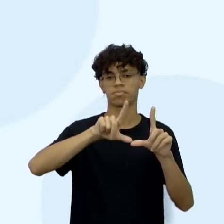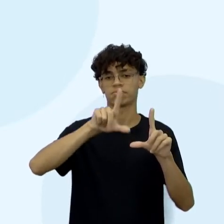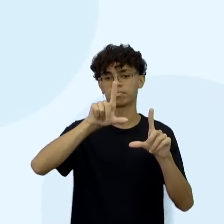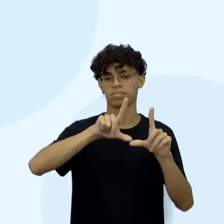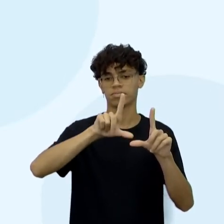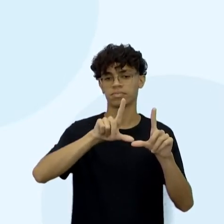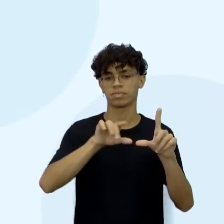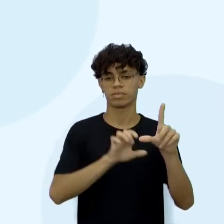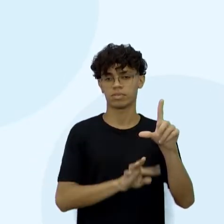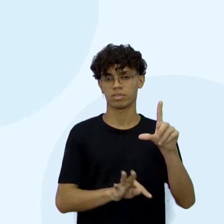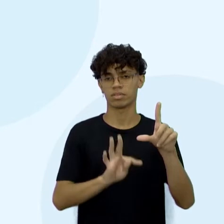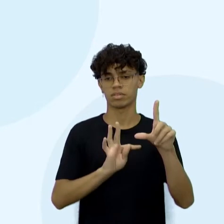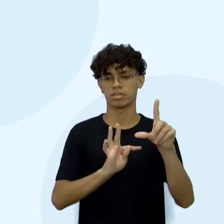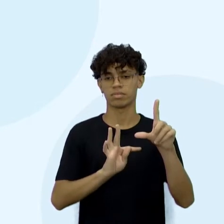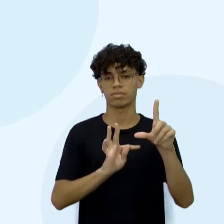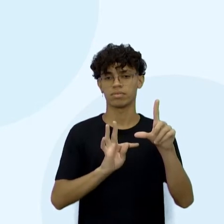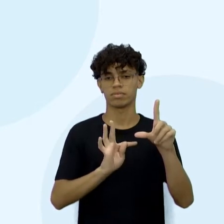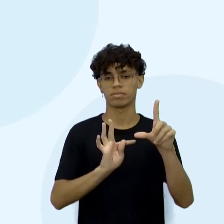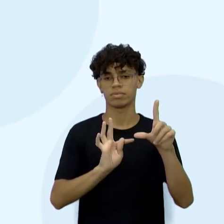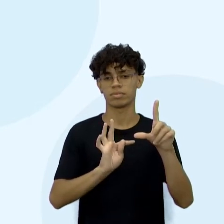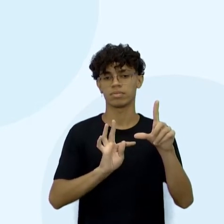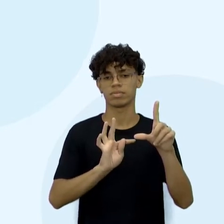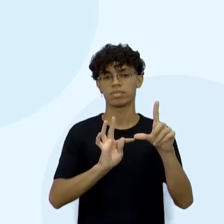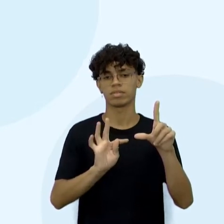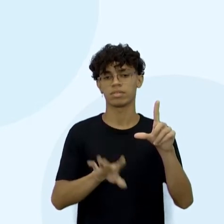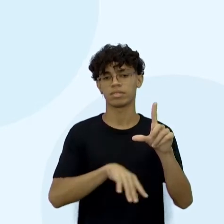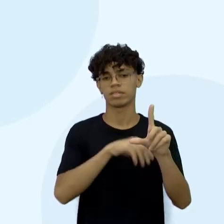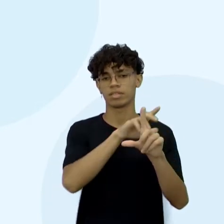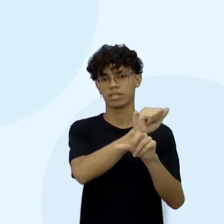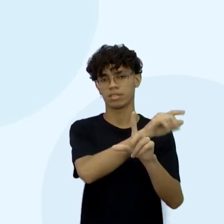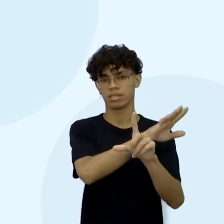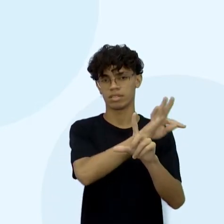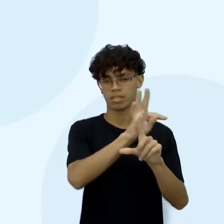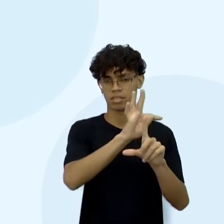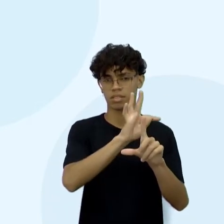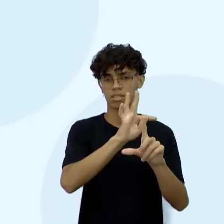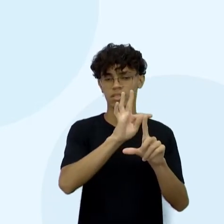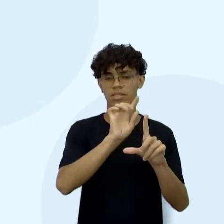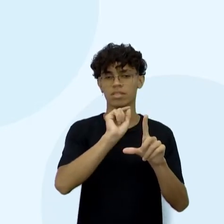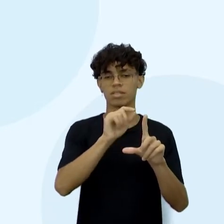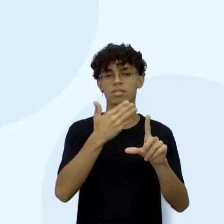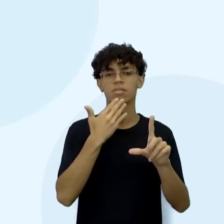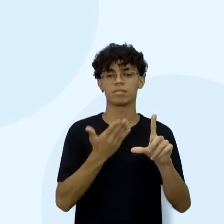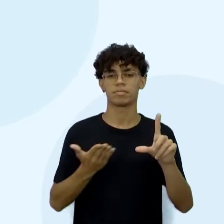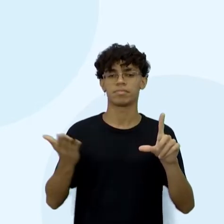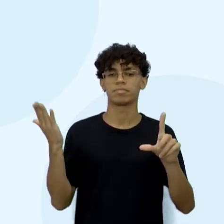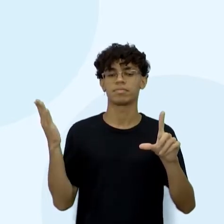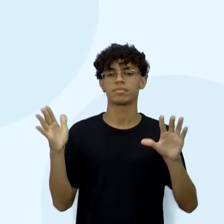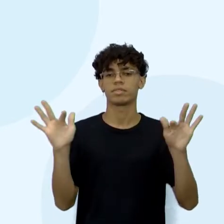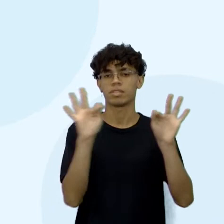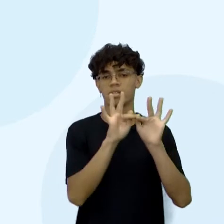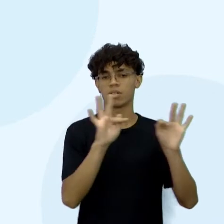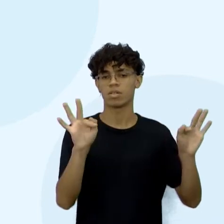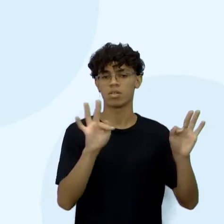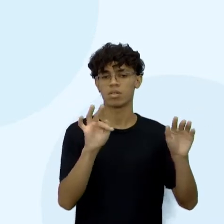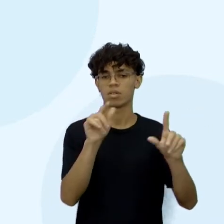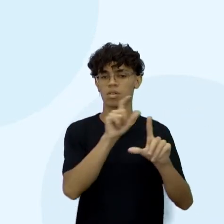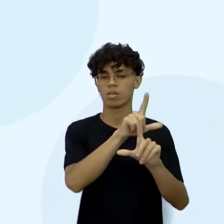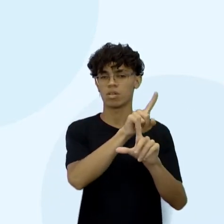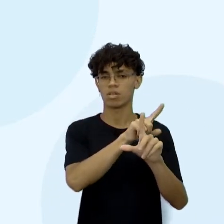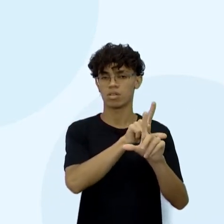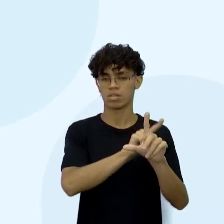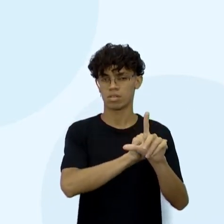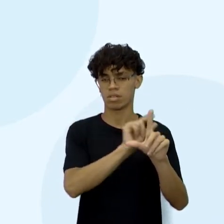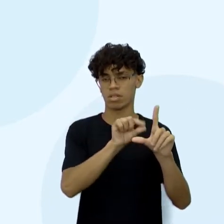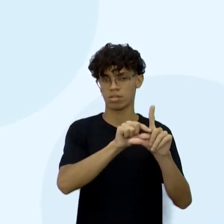ó? Saindo desta posição e vai até aqui, não é? Então, mais isso daqui. Olha aqui na fórmula, ó. Parece um negócio assim de outro